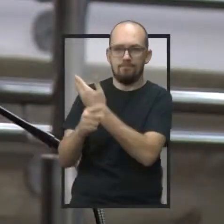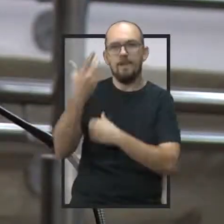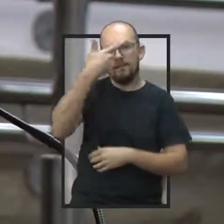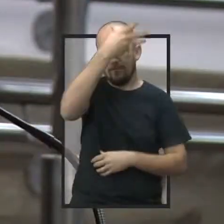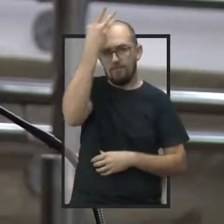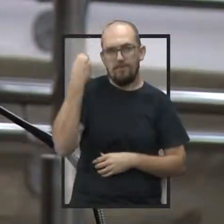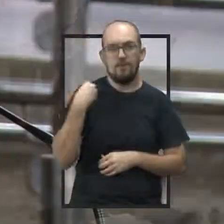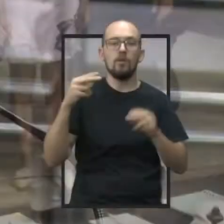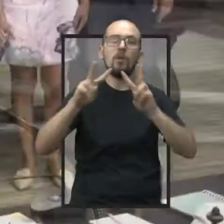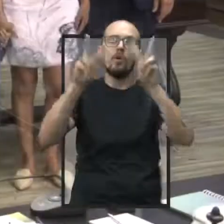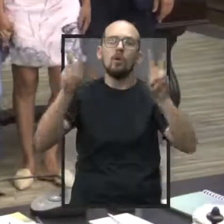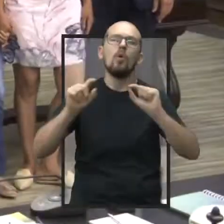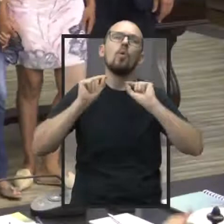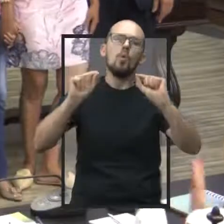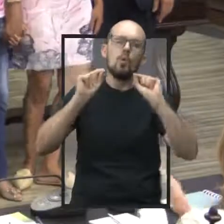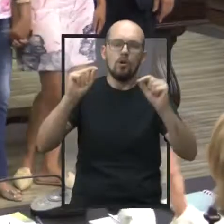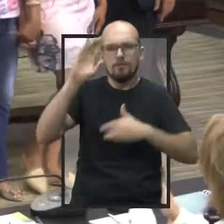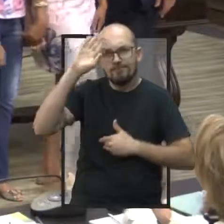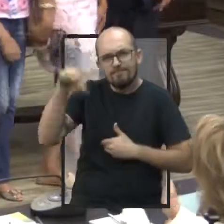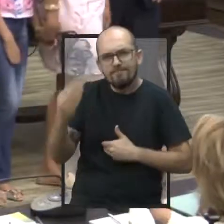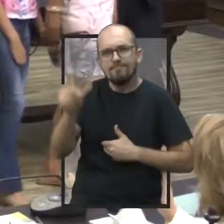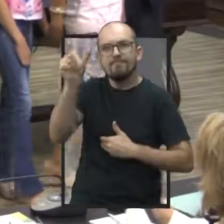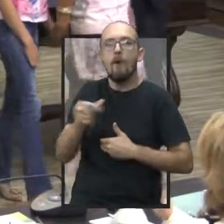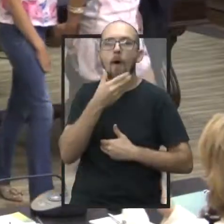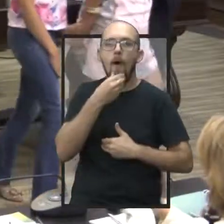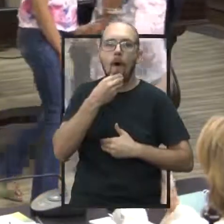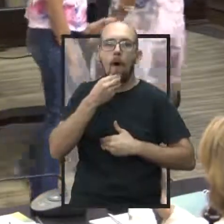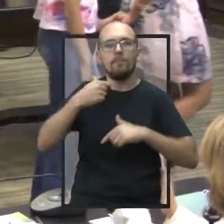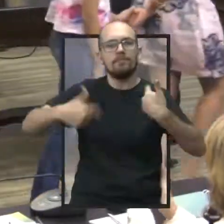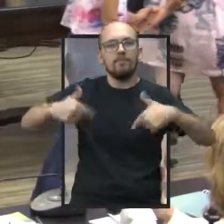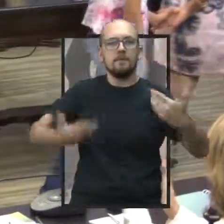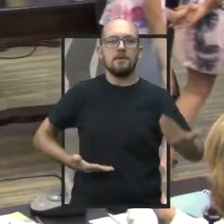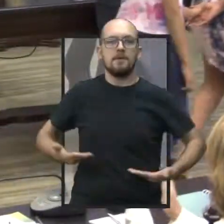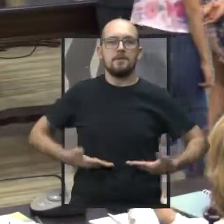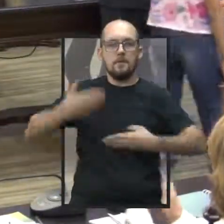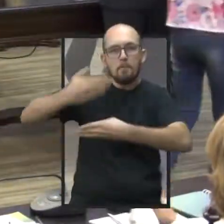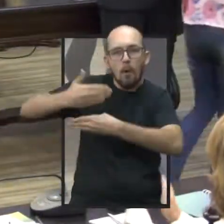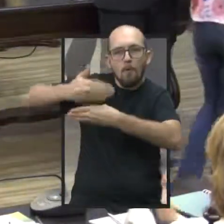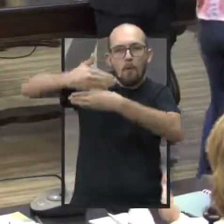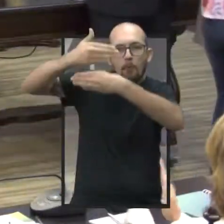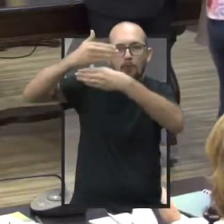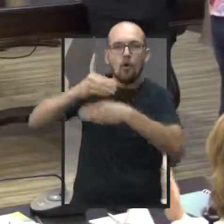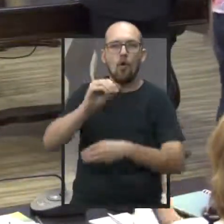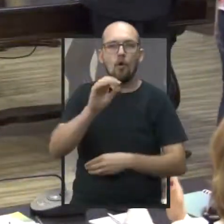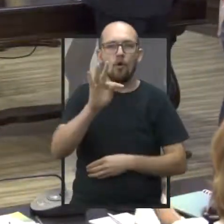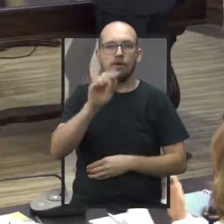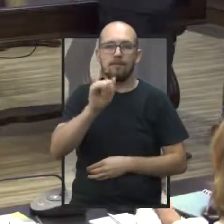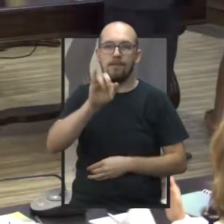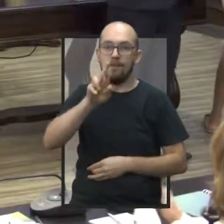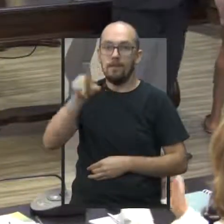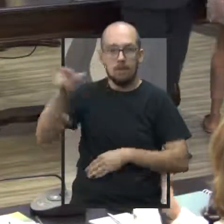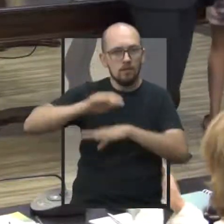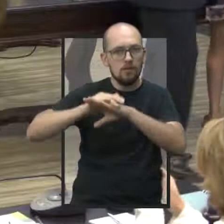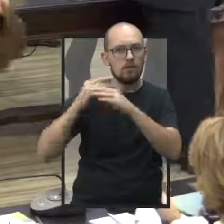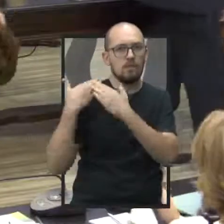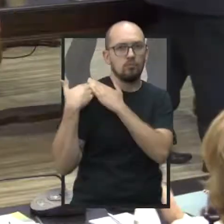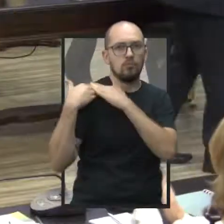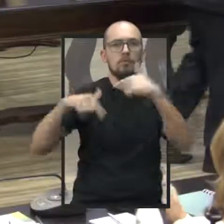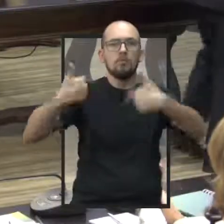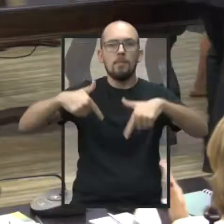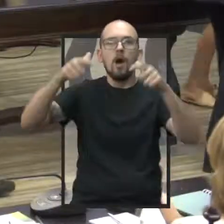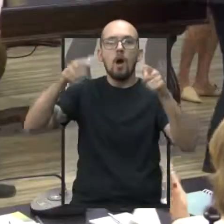prestou homenagem ao mestre de obras Otair Lopes. Ele é responsável pela obra de revitalização